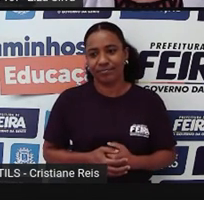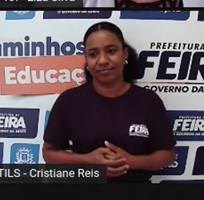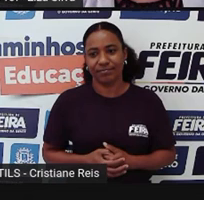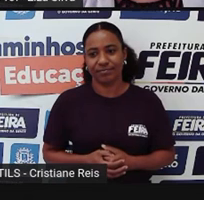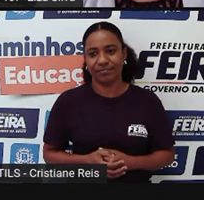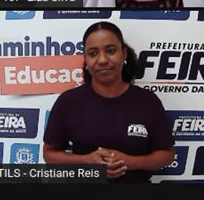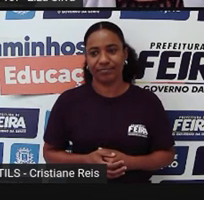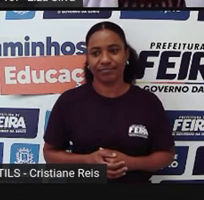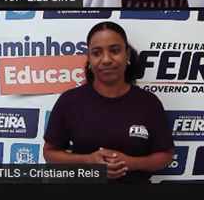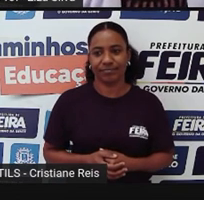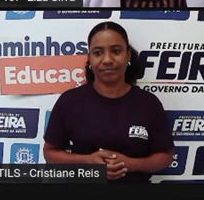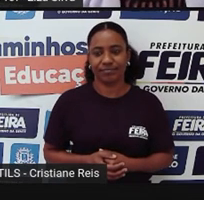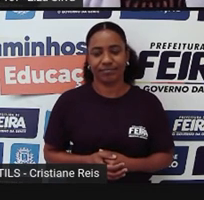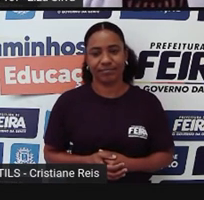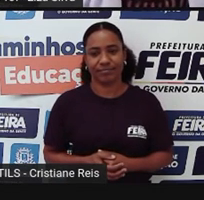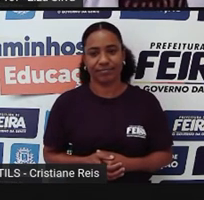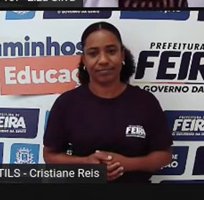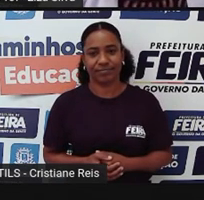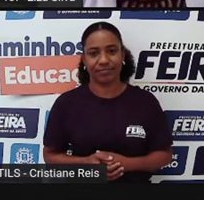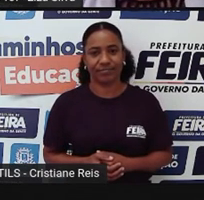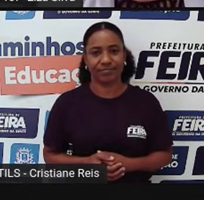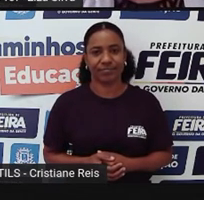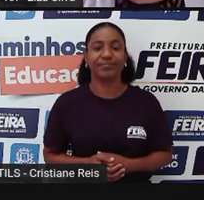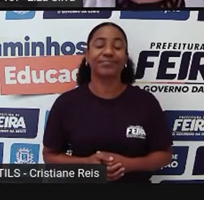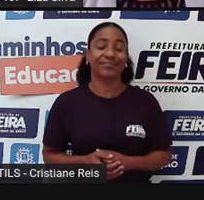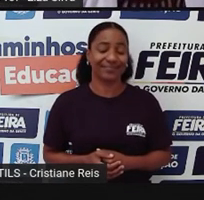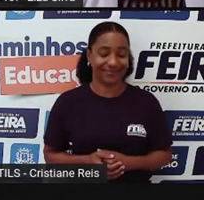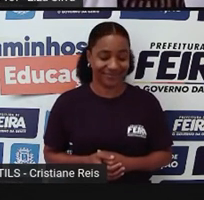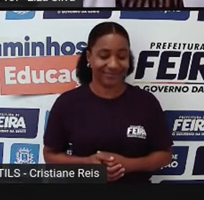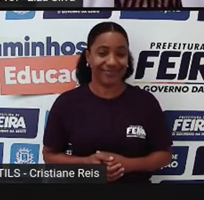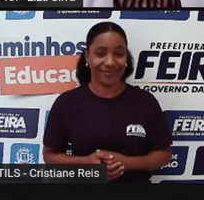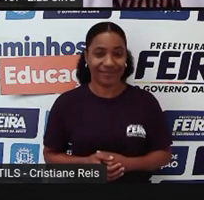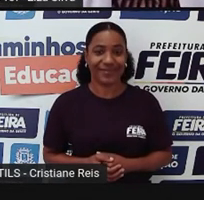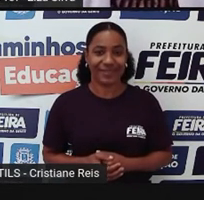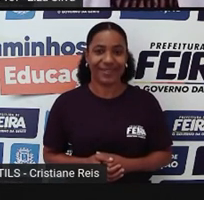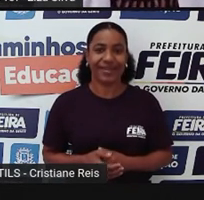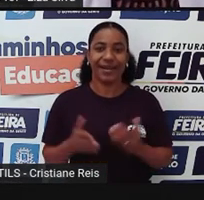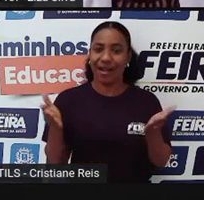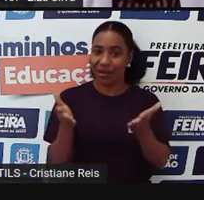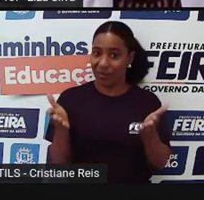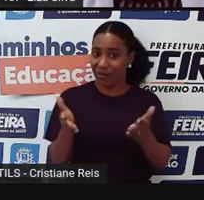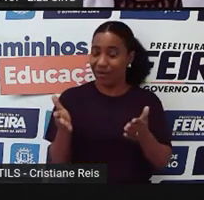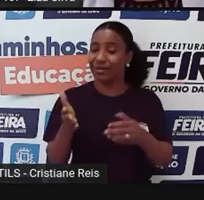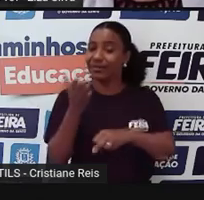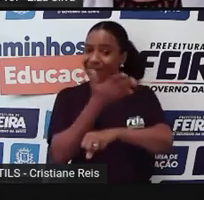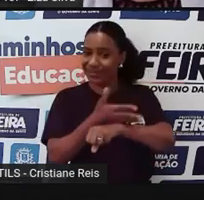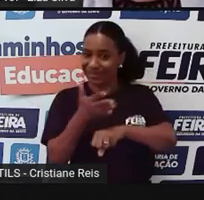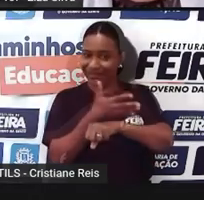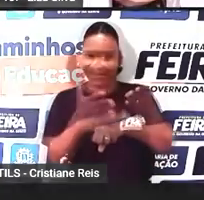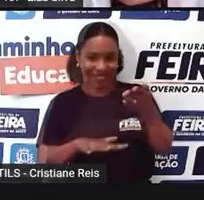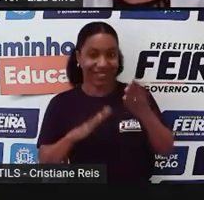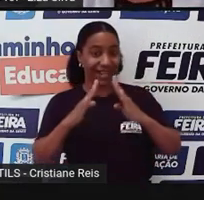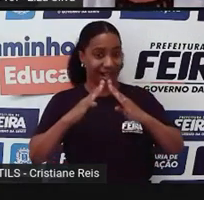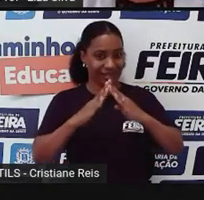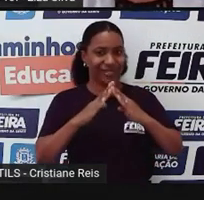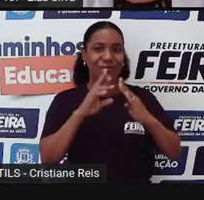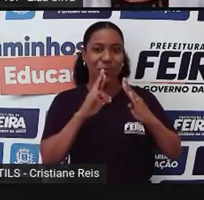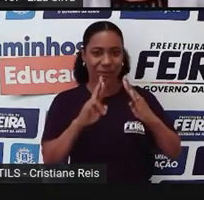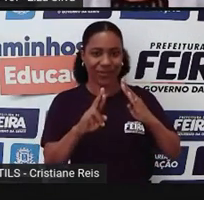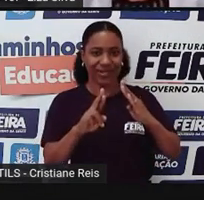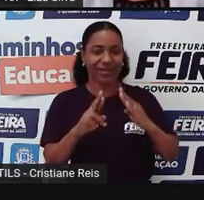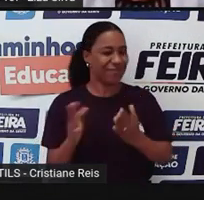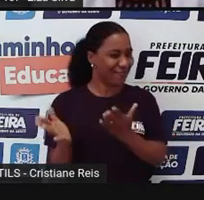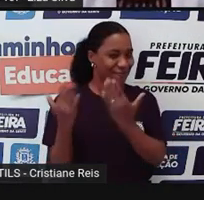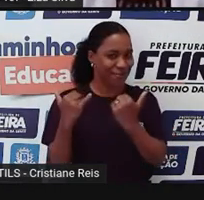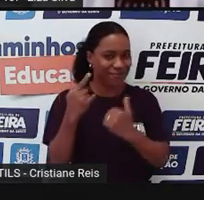aqui os nossos materiais e agora chegou o momento do nosso desafio L'Express ok